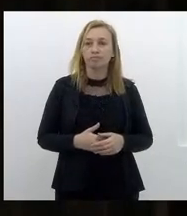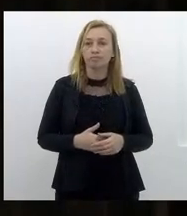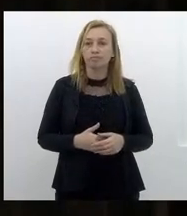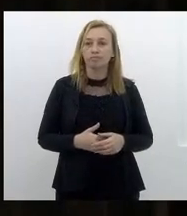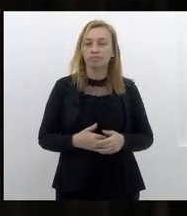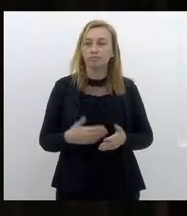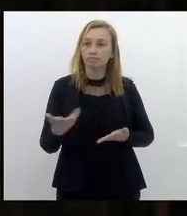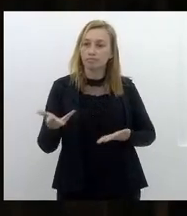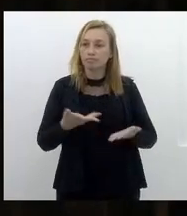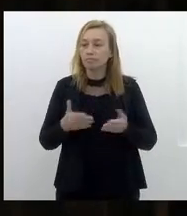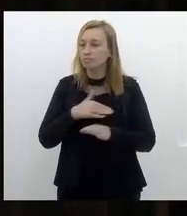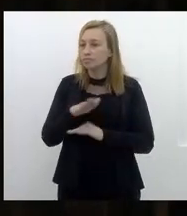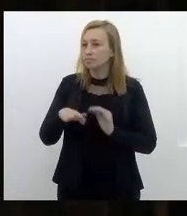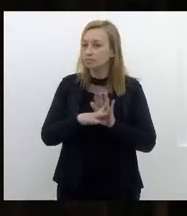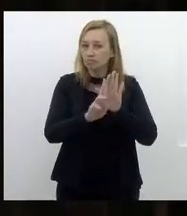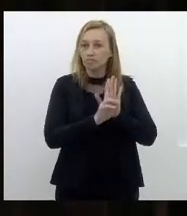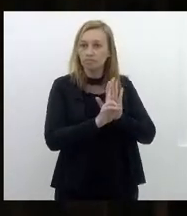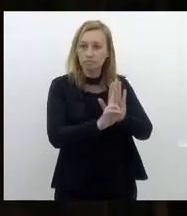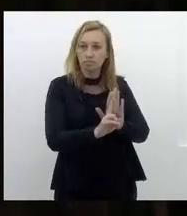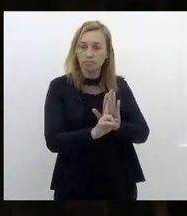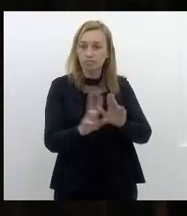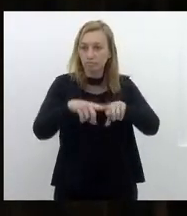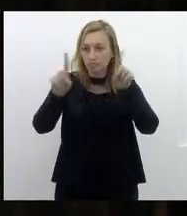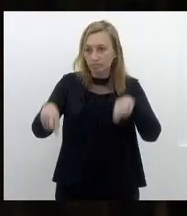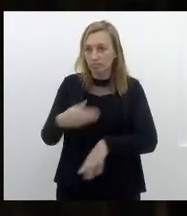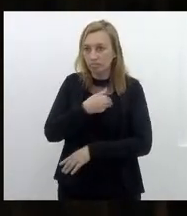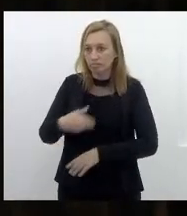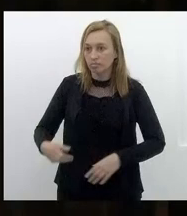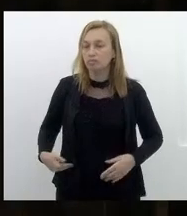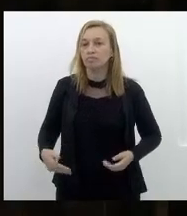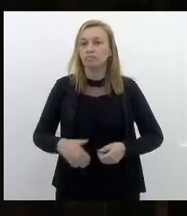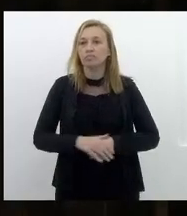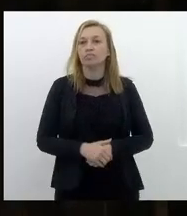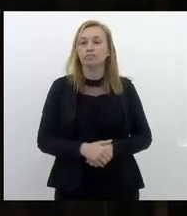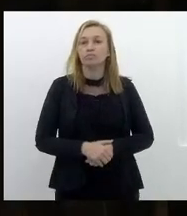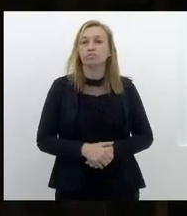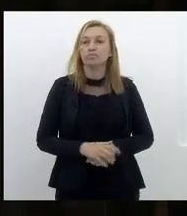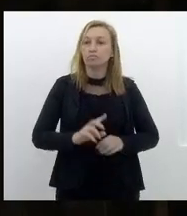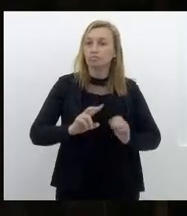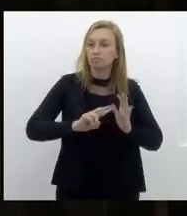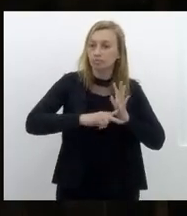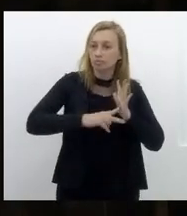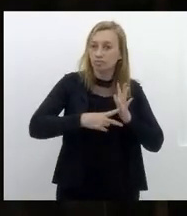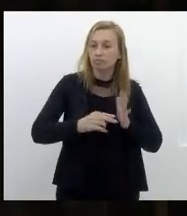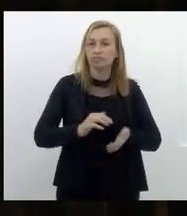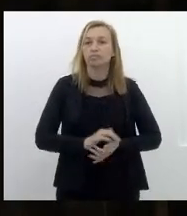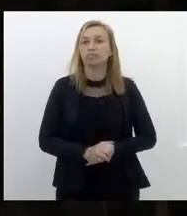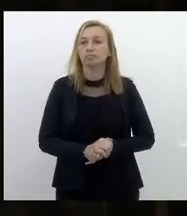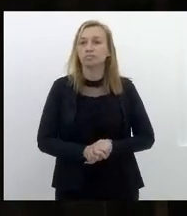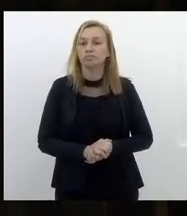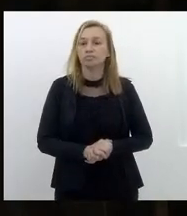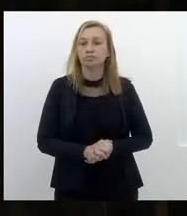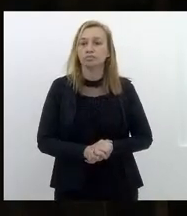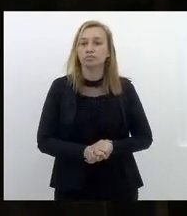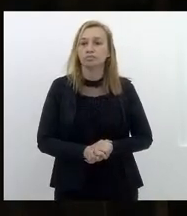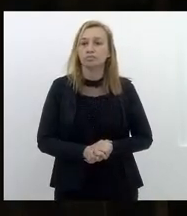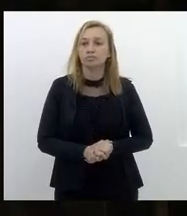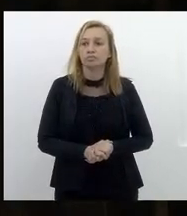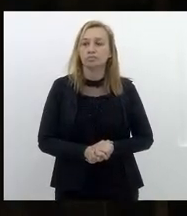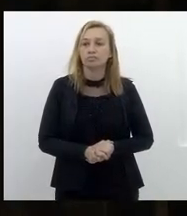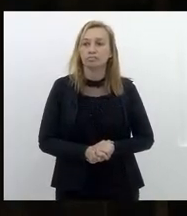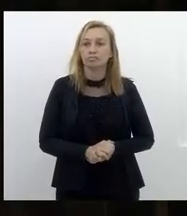conosco a todas as representações de servidores públicos a cada sindicato a cada Associação